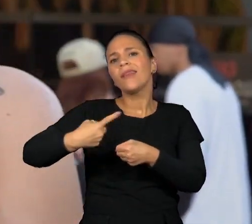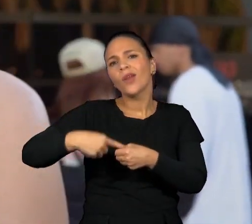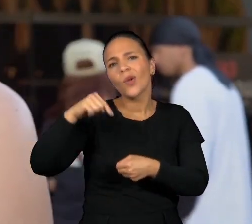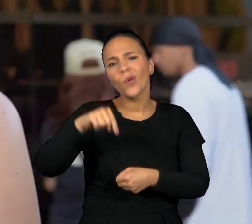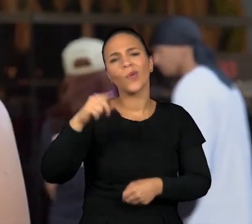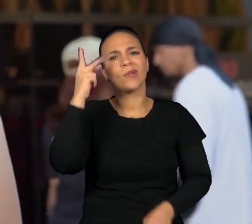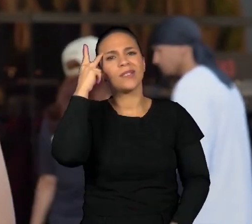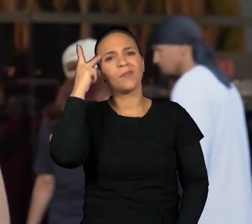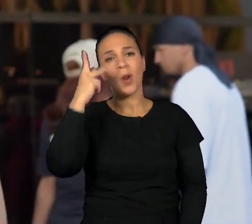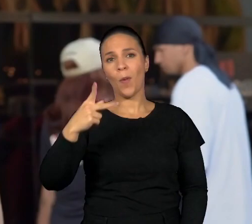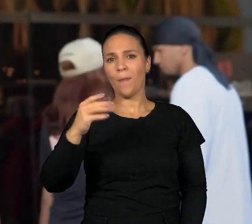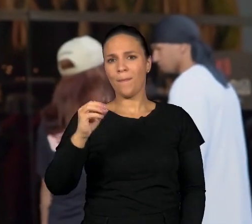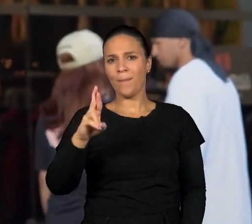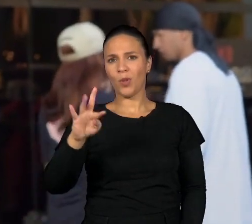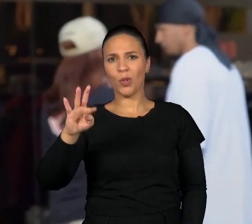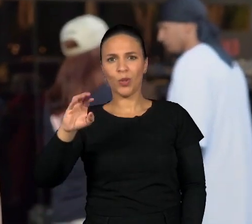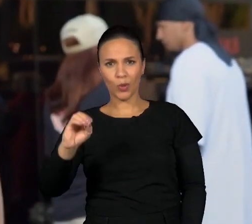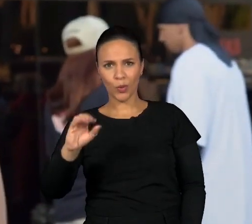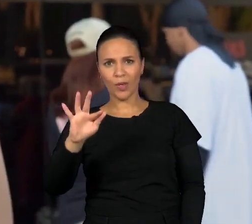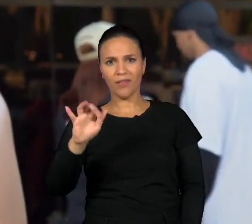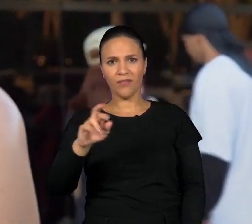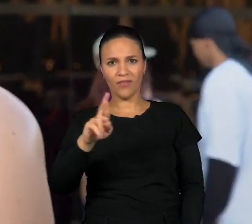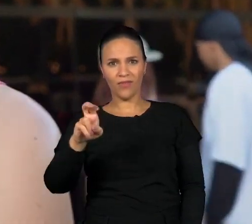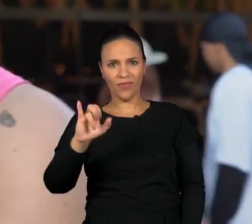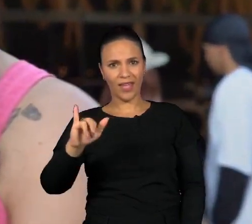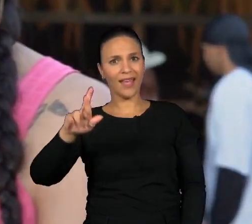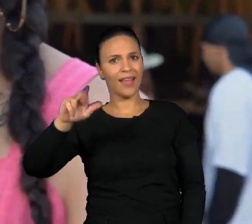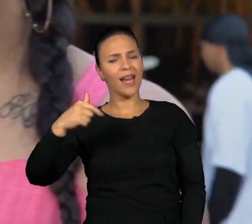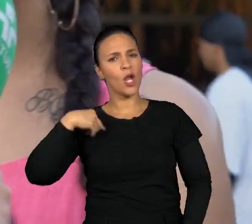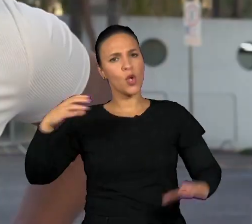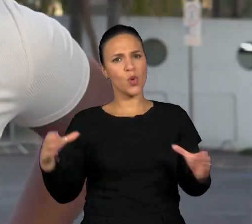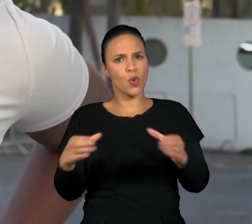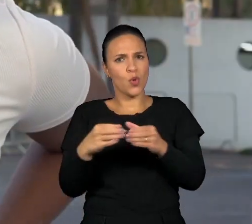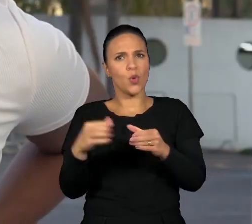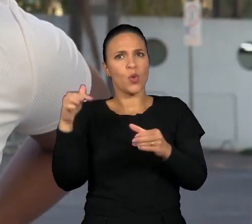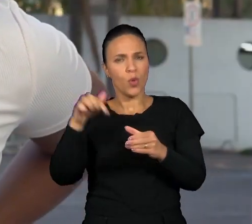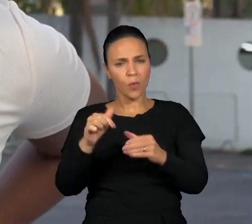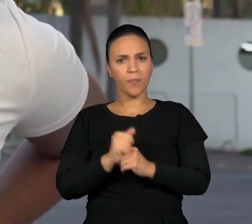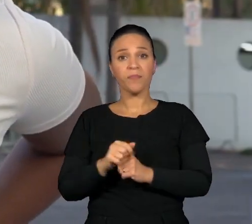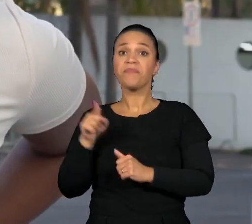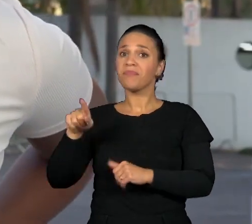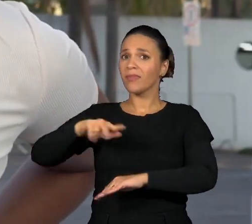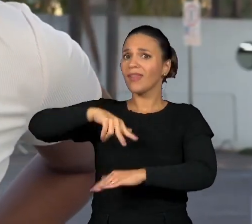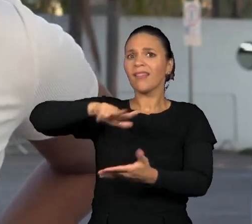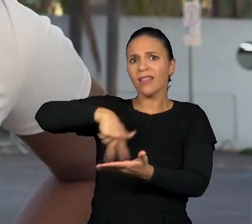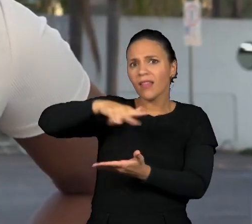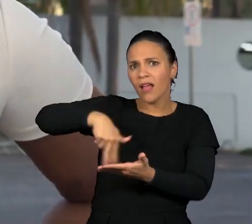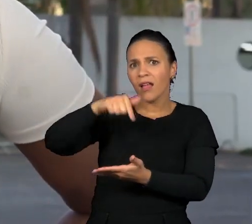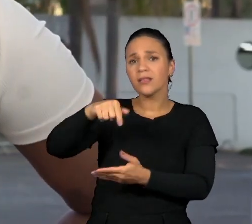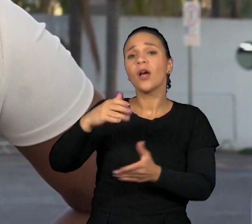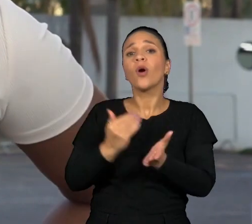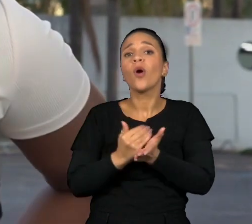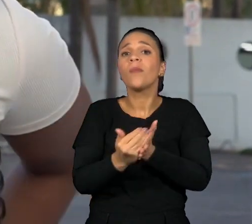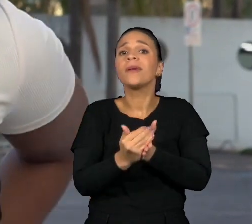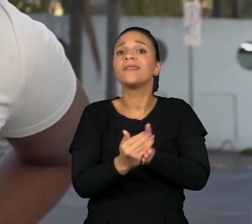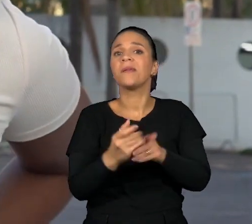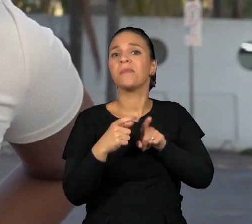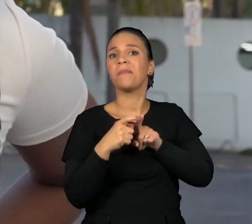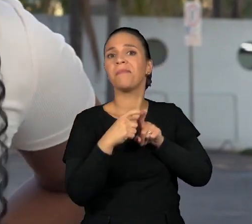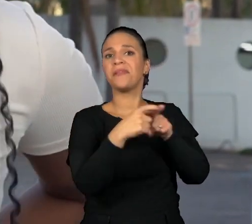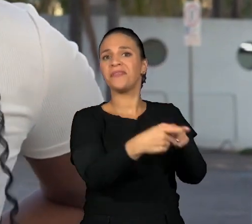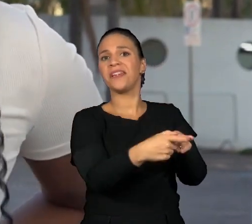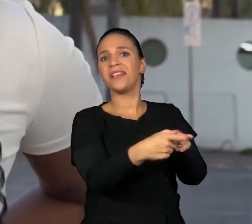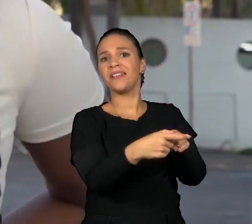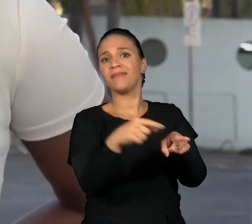Ferreira. Faço parte das crew Hot Stepper Sisterhood e Moss Crew. Break, ele nasce num bairro periférico.